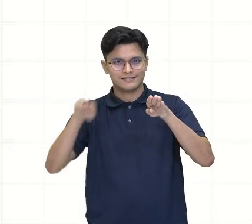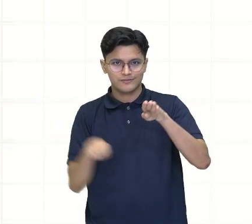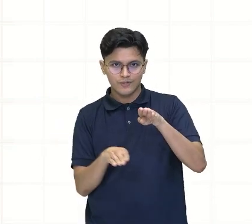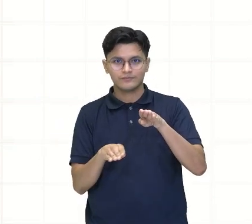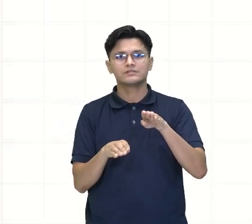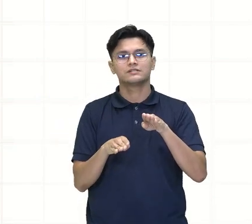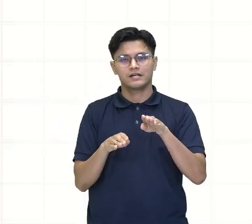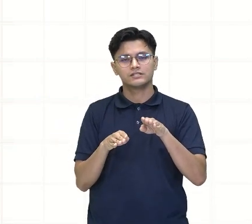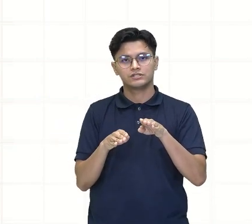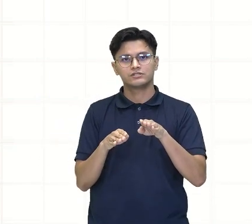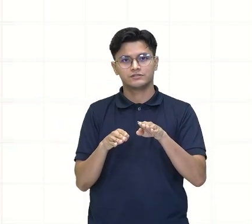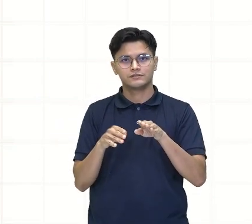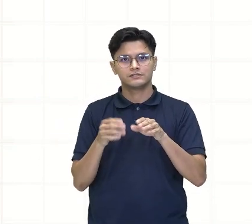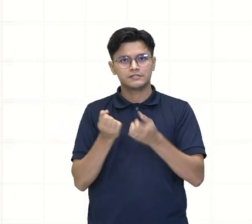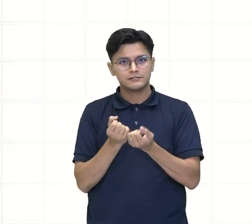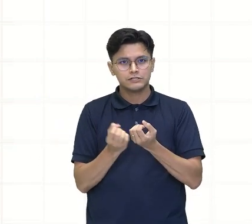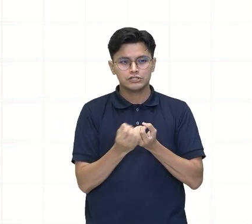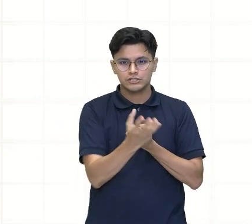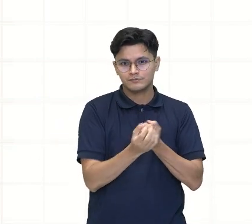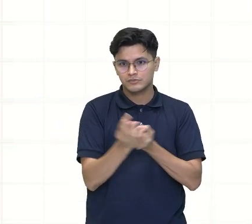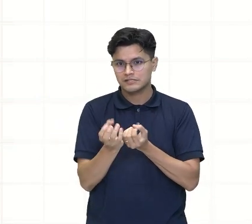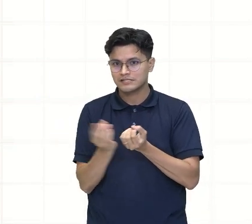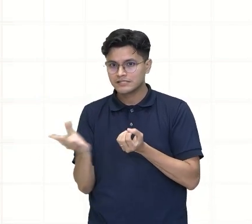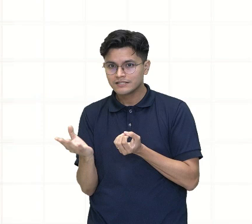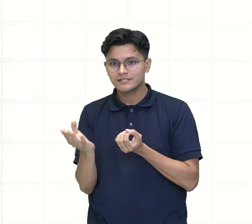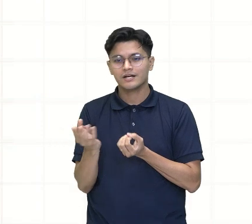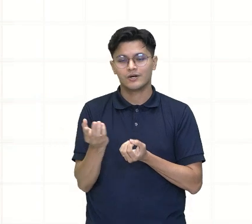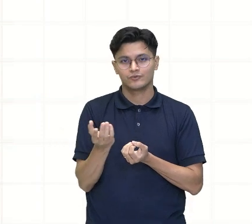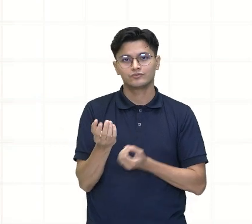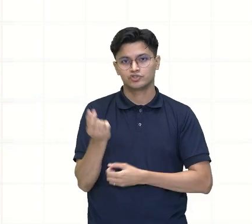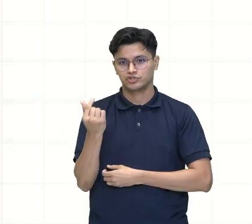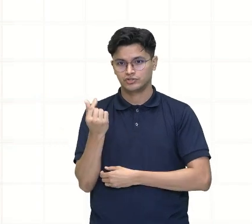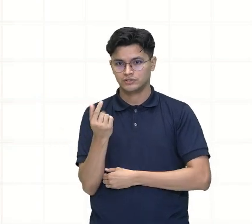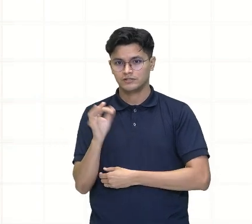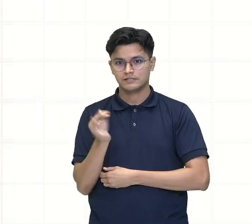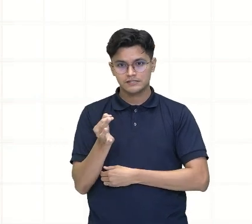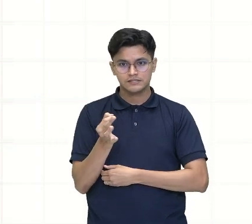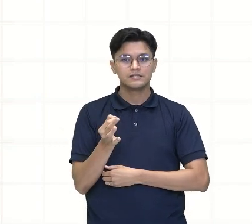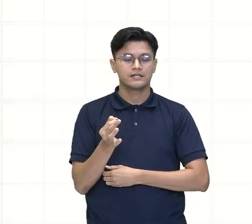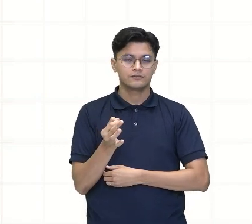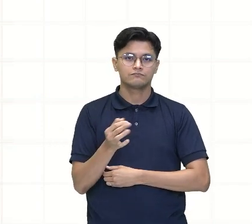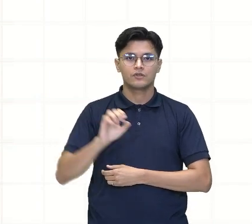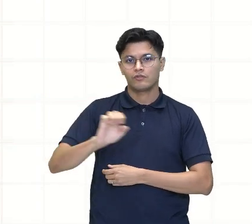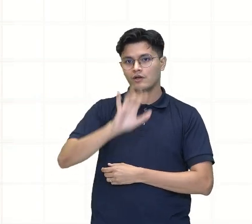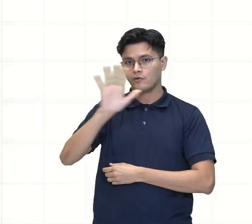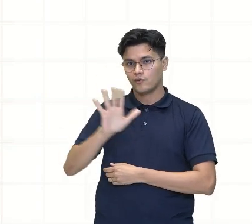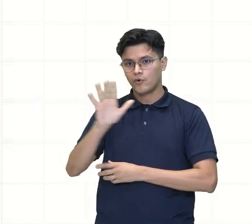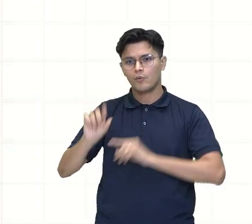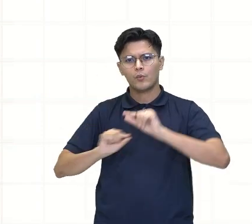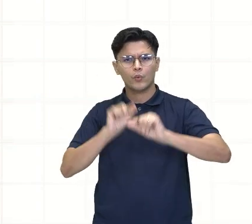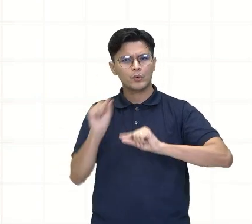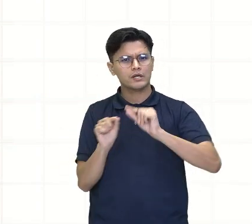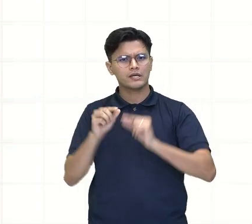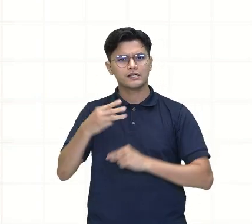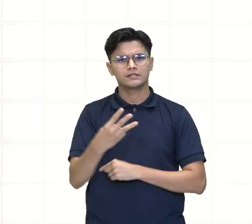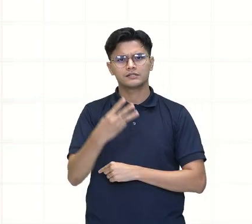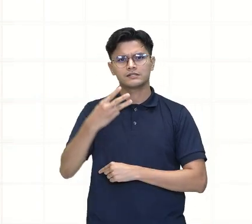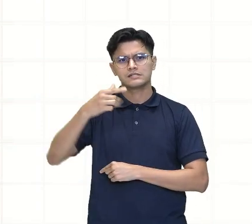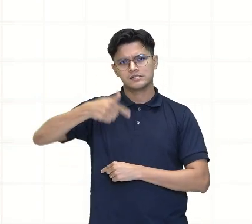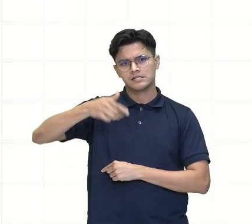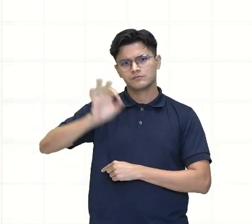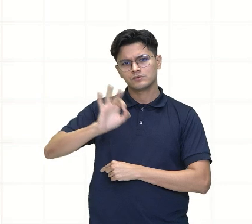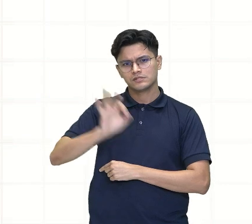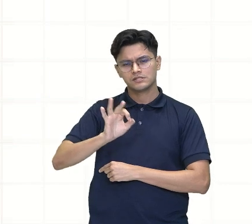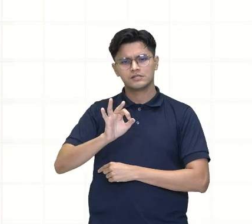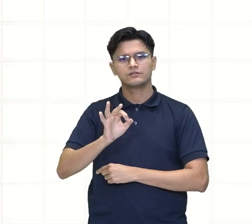os 10% mais privilegiados, eles detinham aí 37% da renda. Na China e nos Estados Unidos, esse número chegava